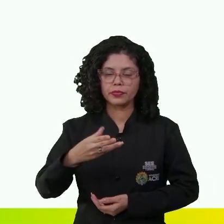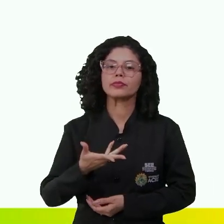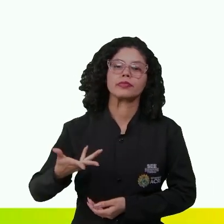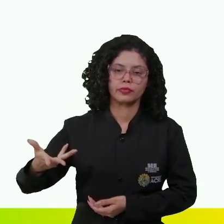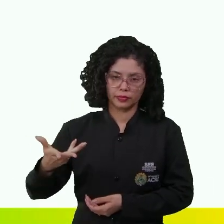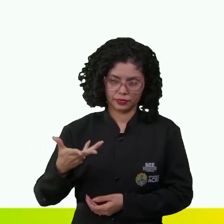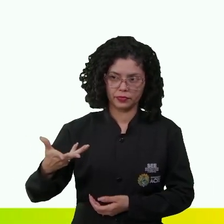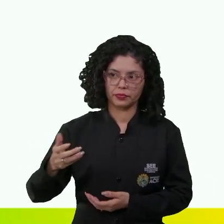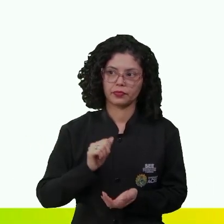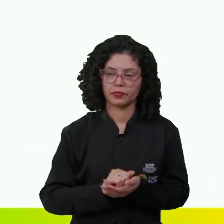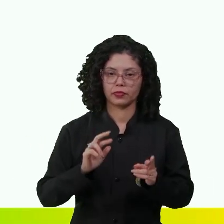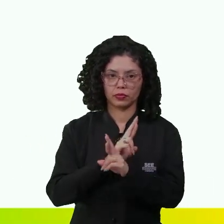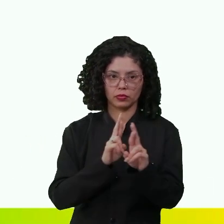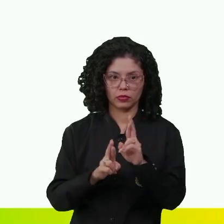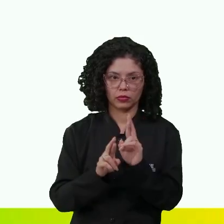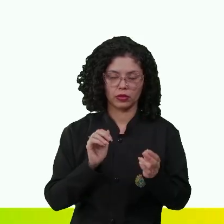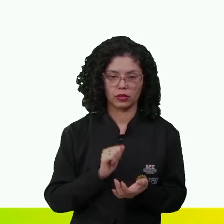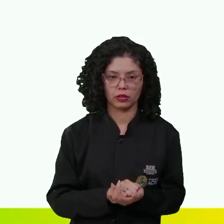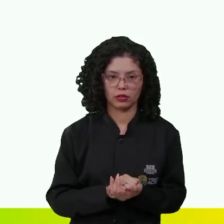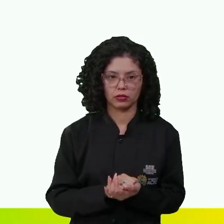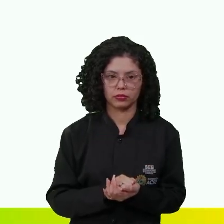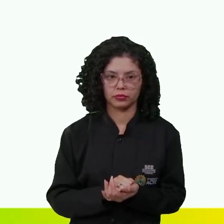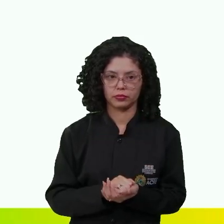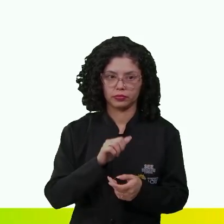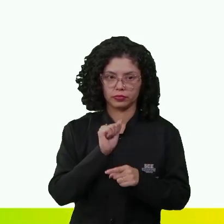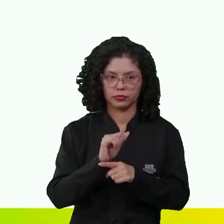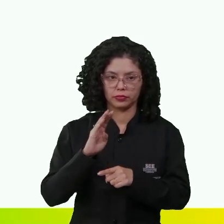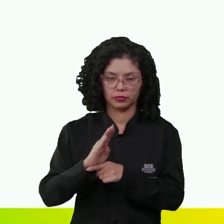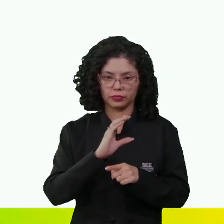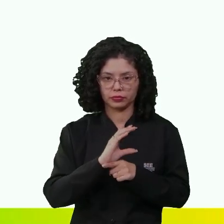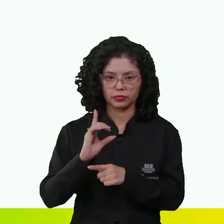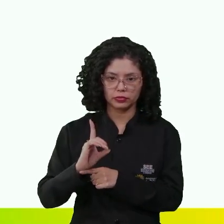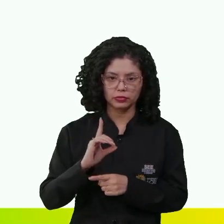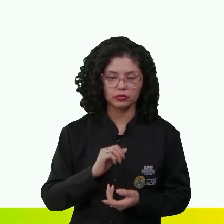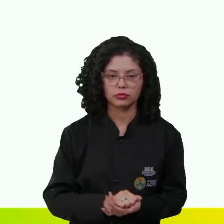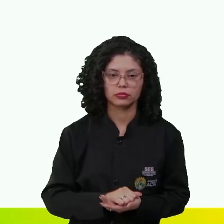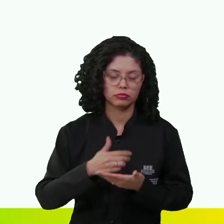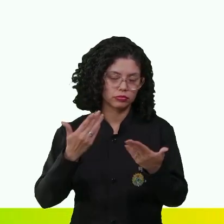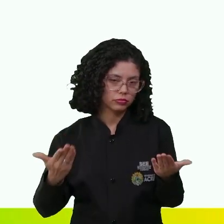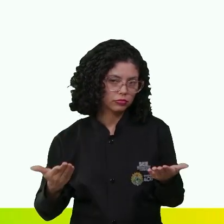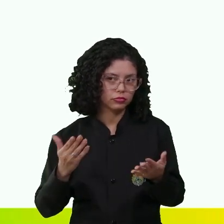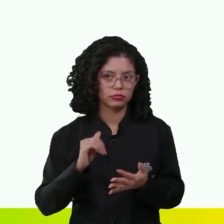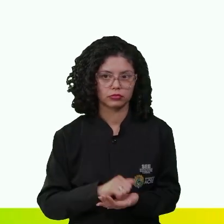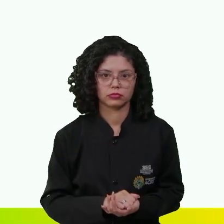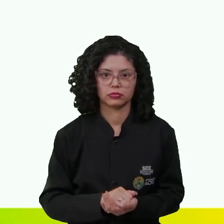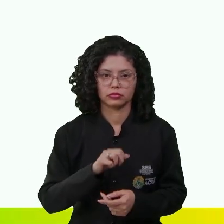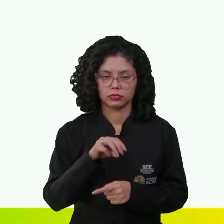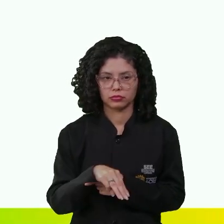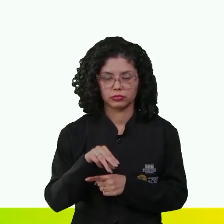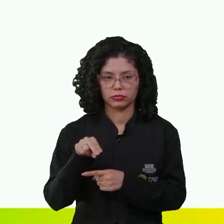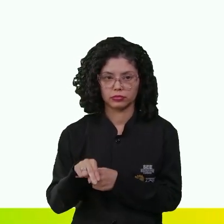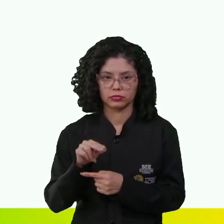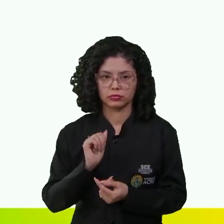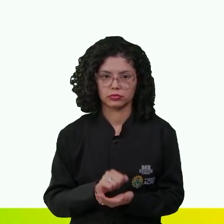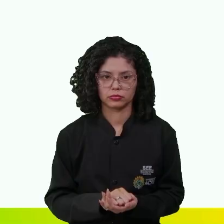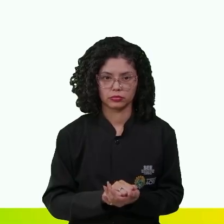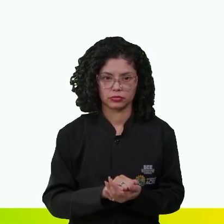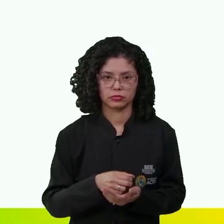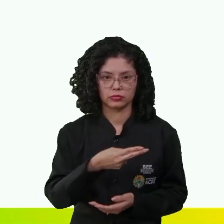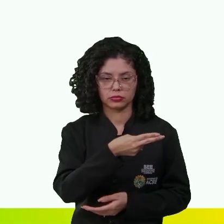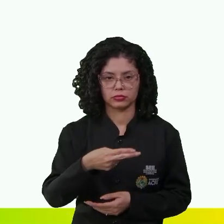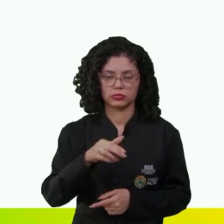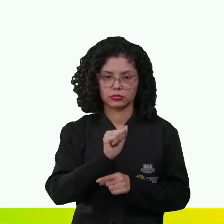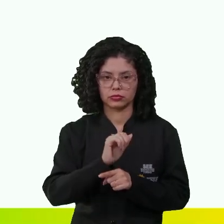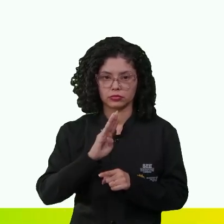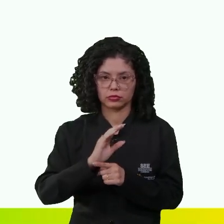base média relativa às bases AB e CD, então MN é igual a